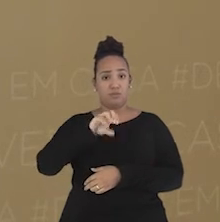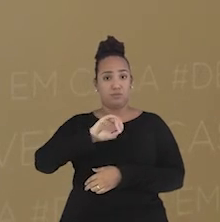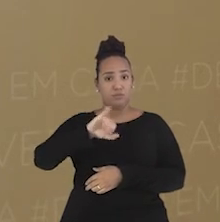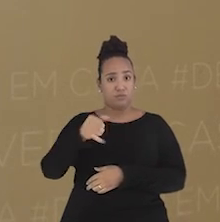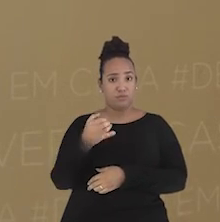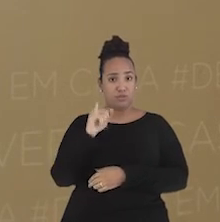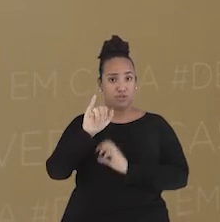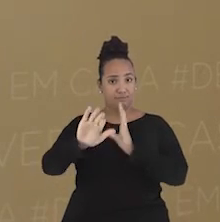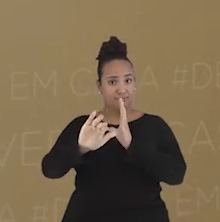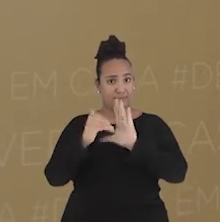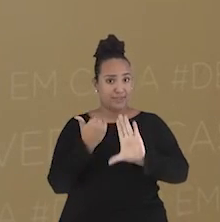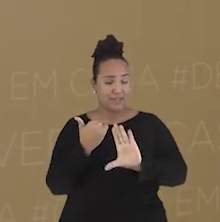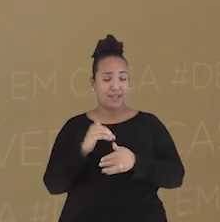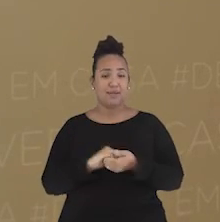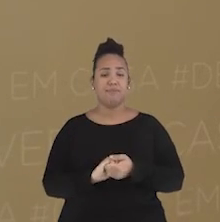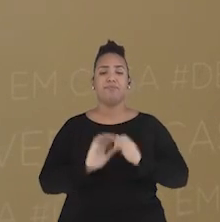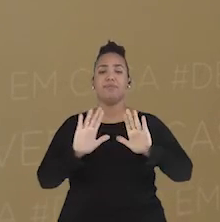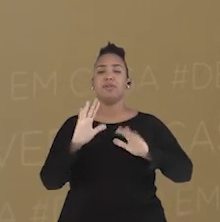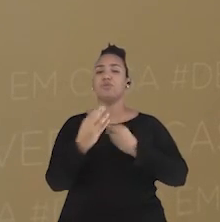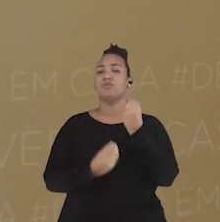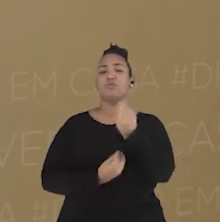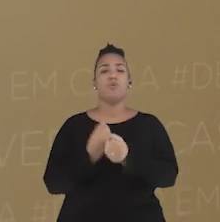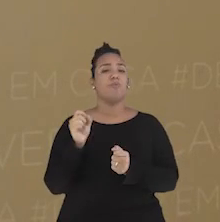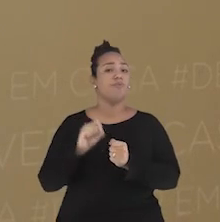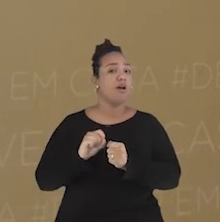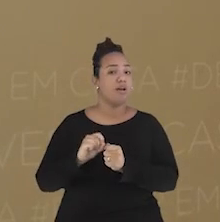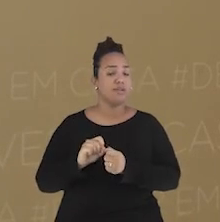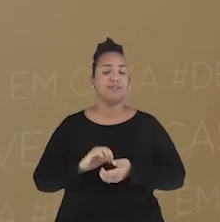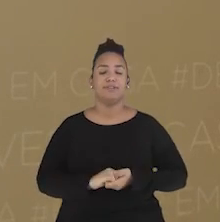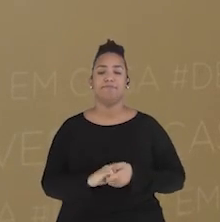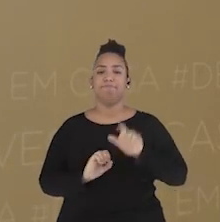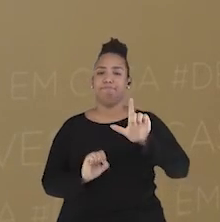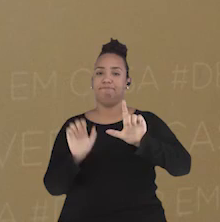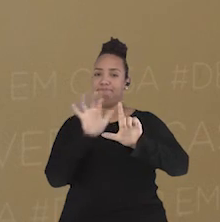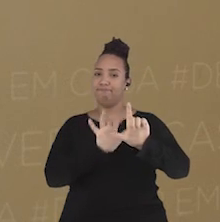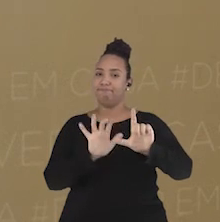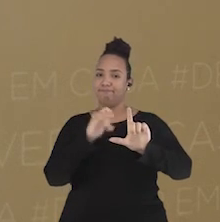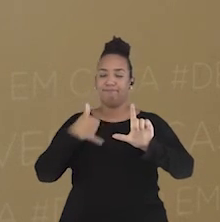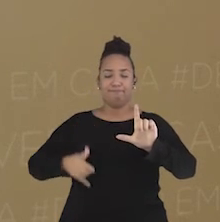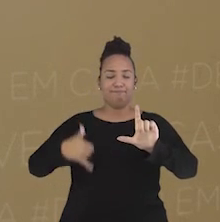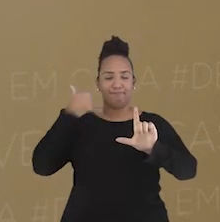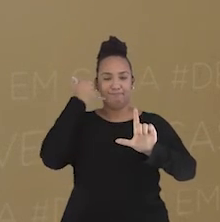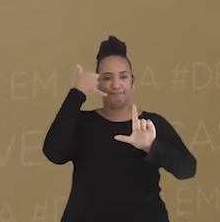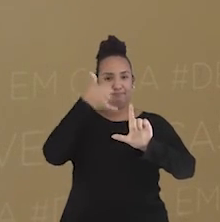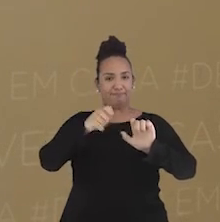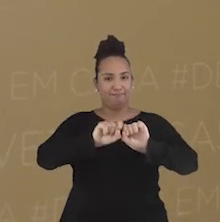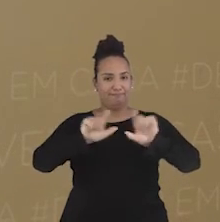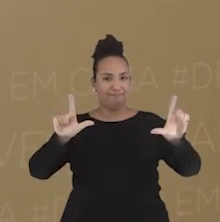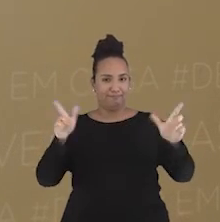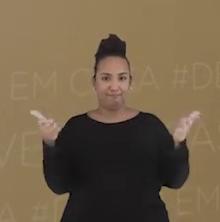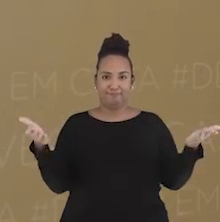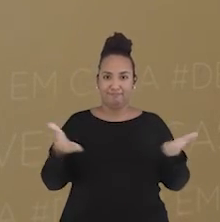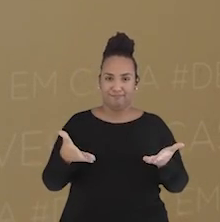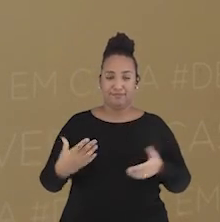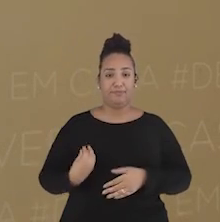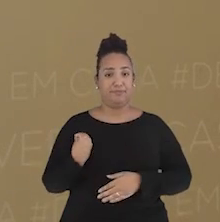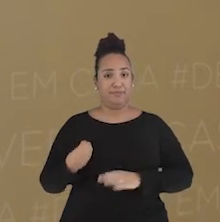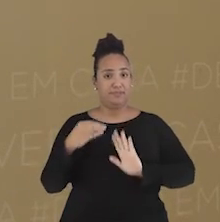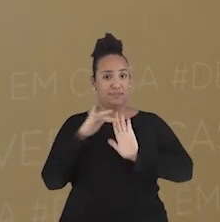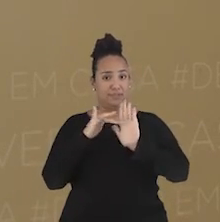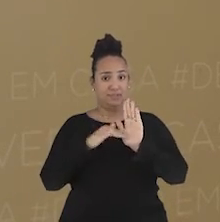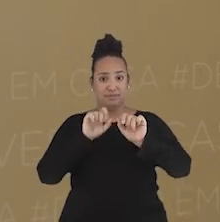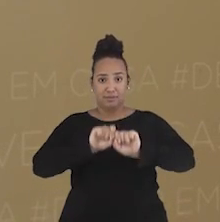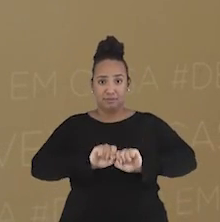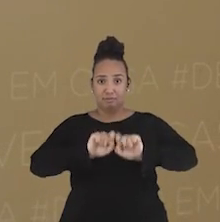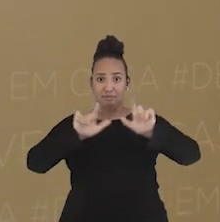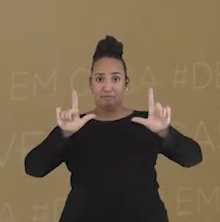um emoji ou emoji pra gente, viu? Mas como eu faço isso, professora? É só apontar a câmera do seu celular pro QR Code que está aparecendo aí na